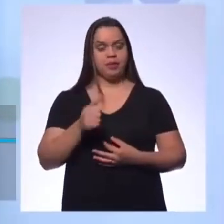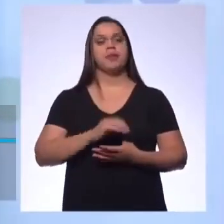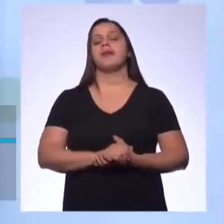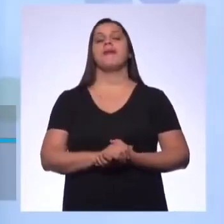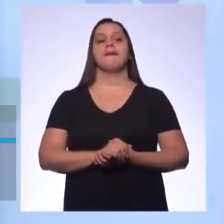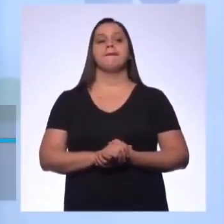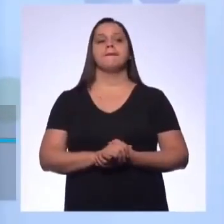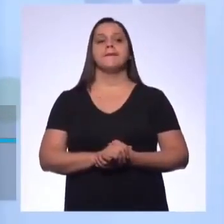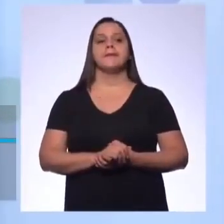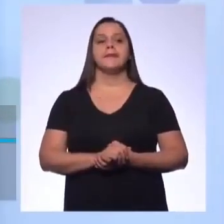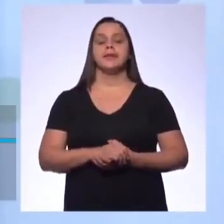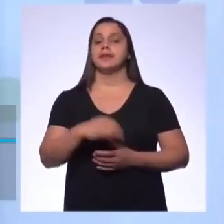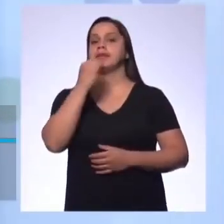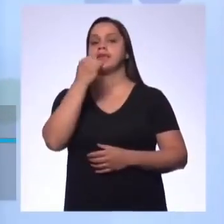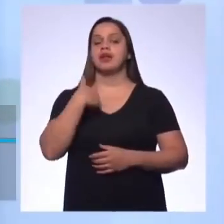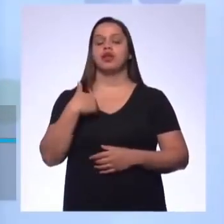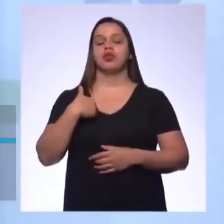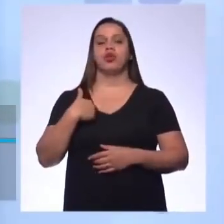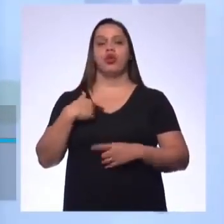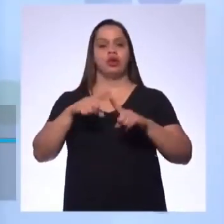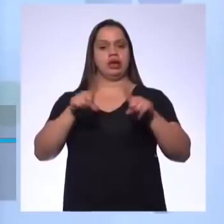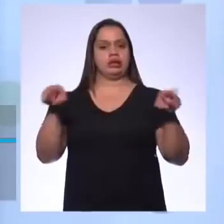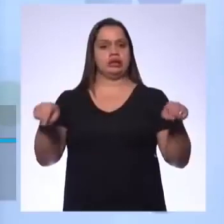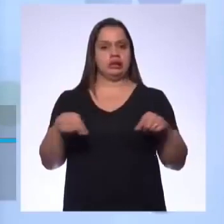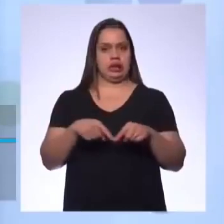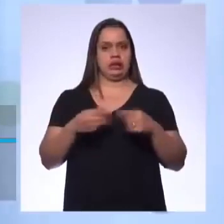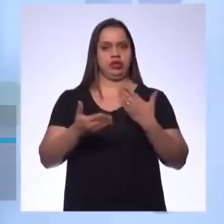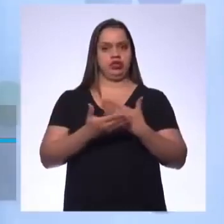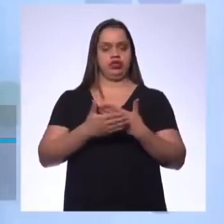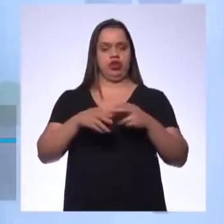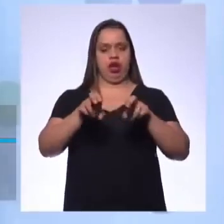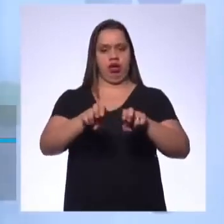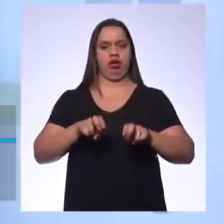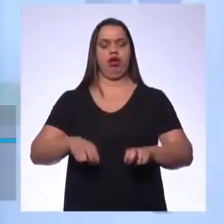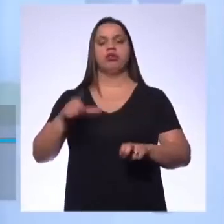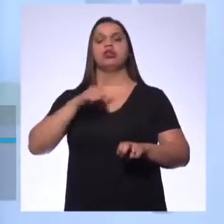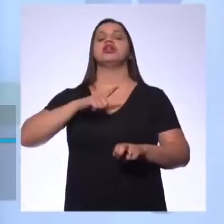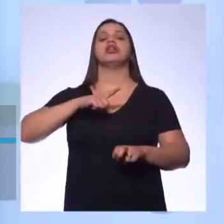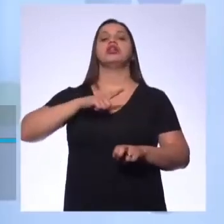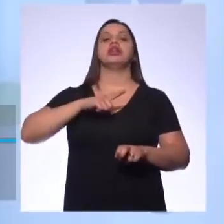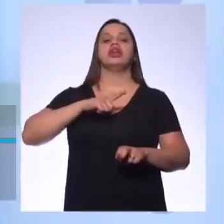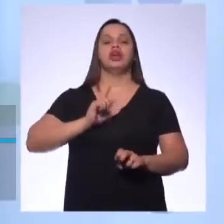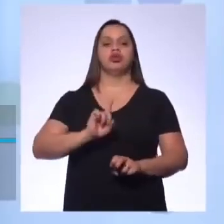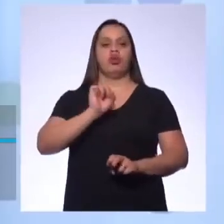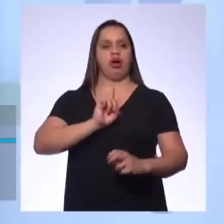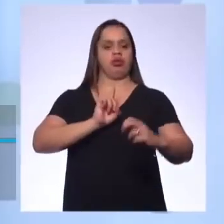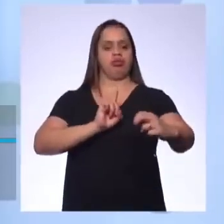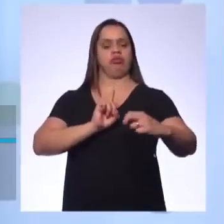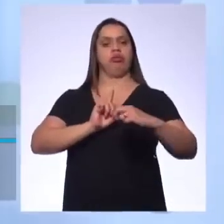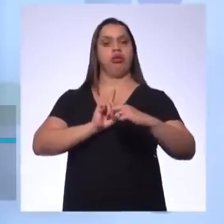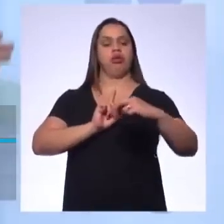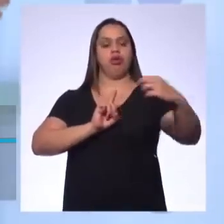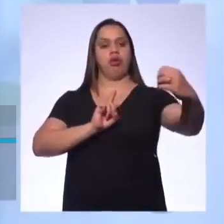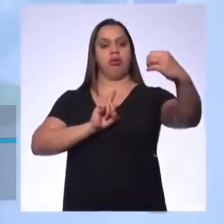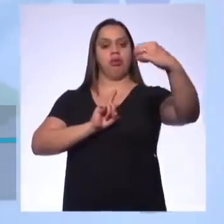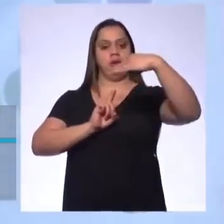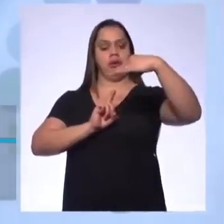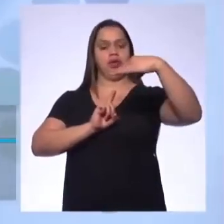que eu estou na sala de aula, você está aqui na minha frente. E tem uma lâmpada aqui iluminando. O que você vê da